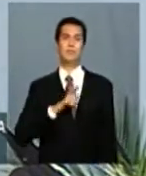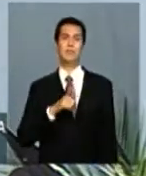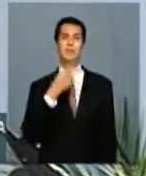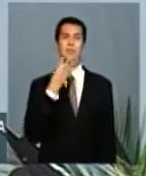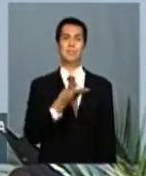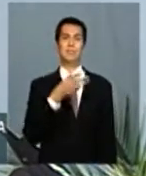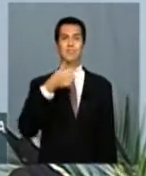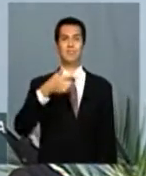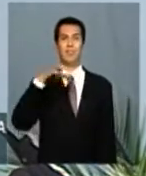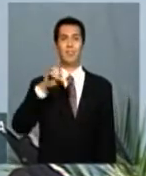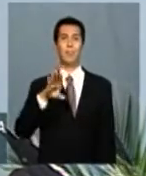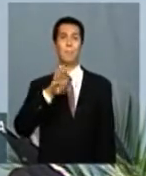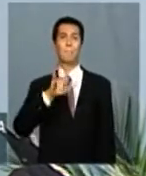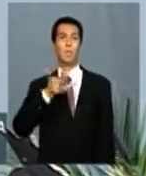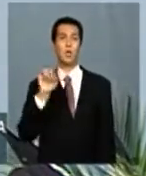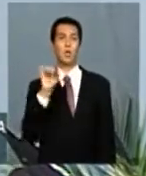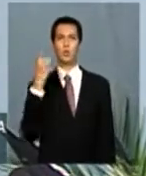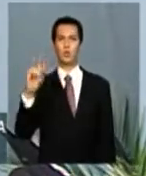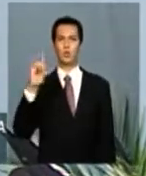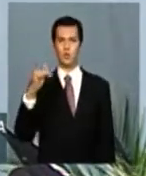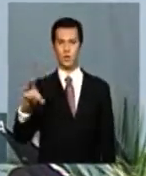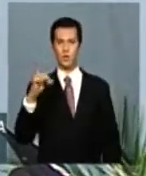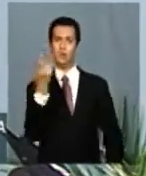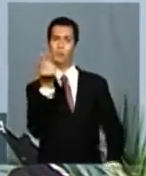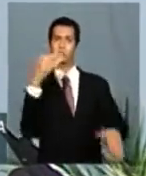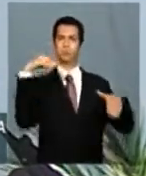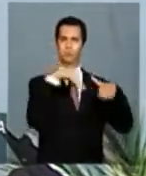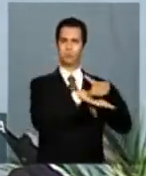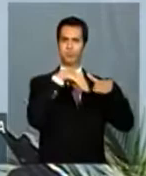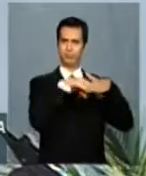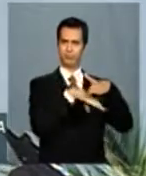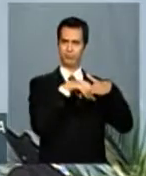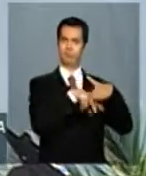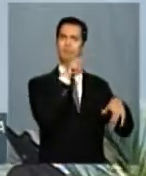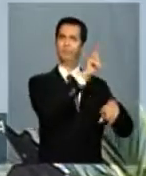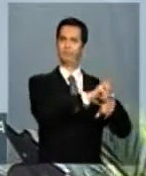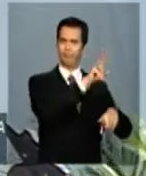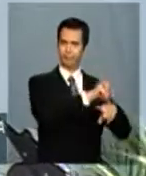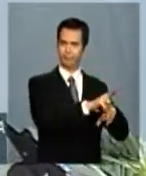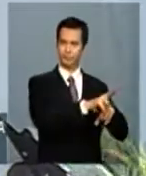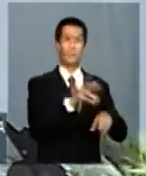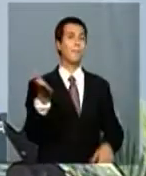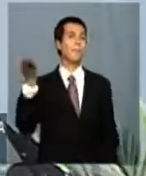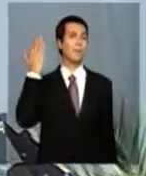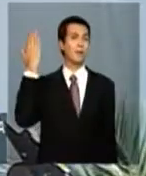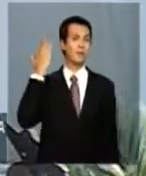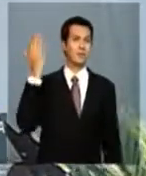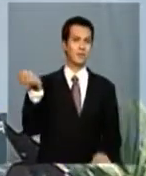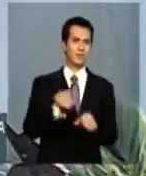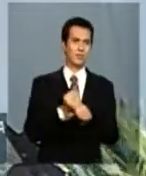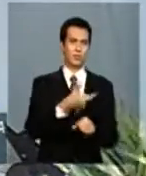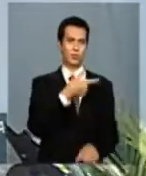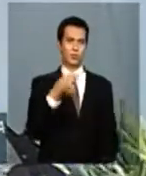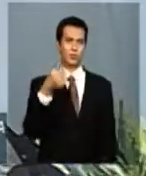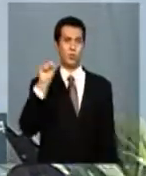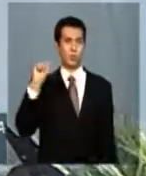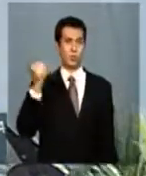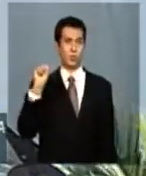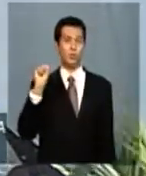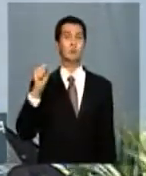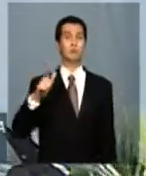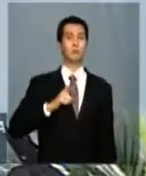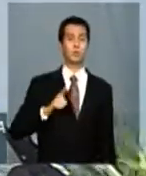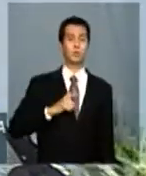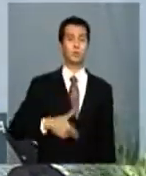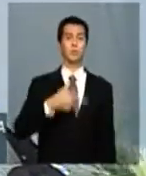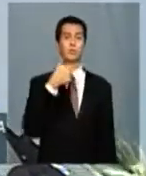de dólares de reservas. Naquela época, ou seja, 2008, 2009, nós